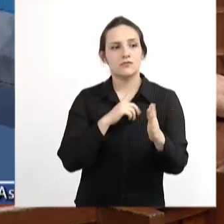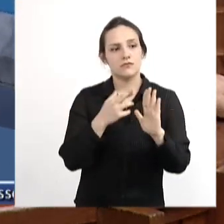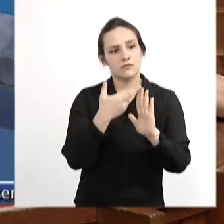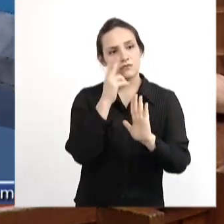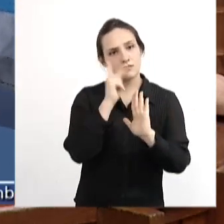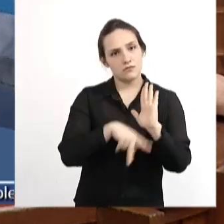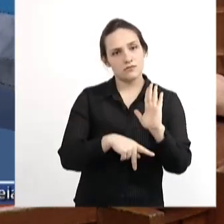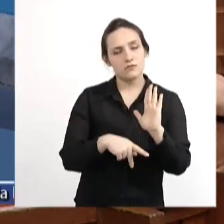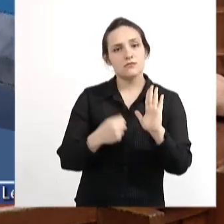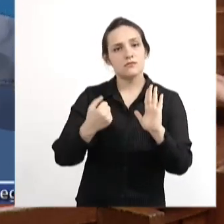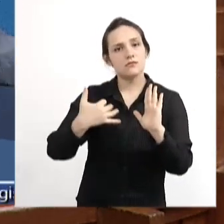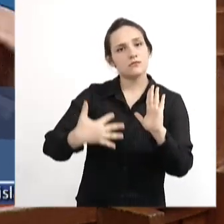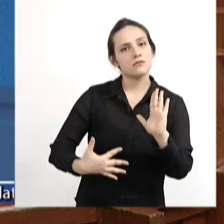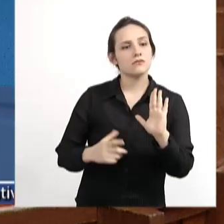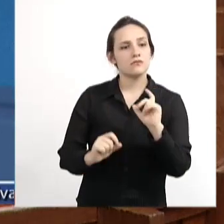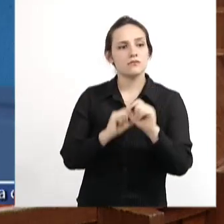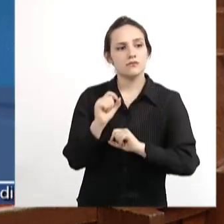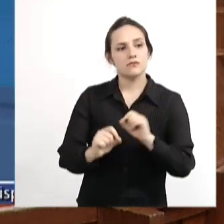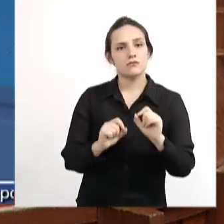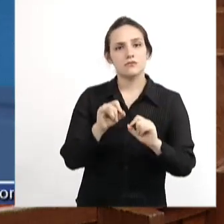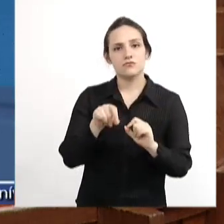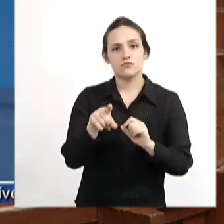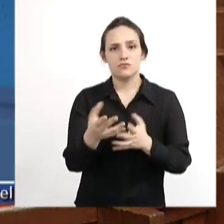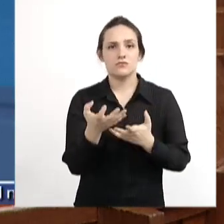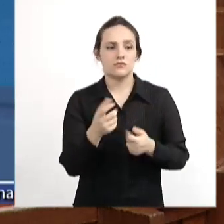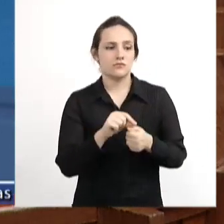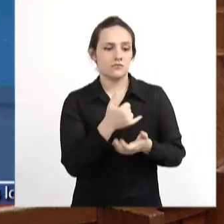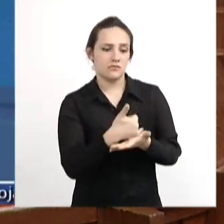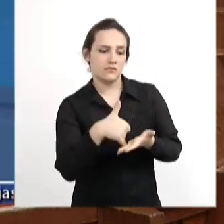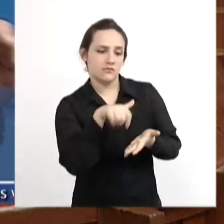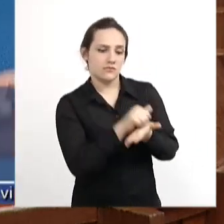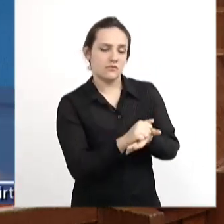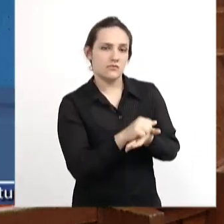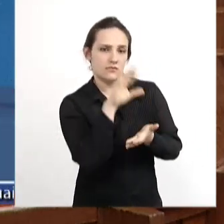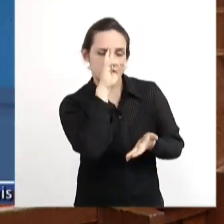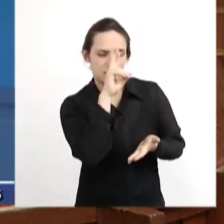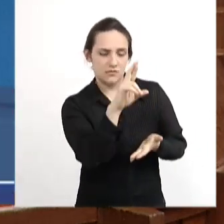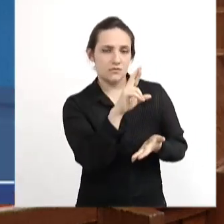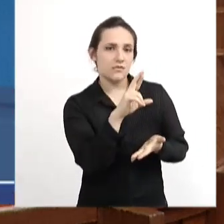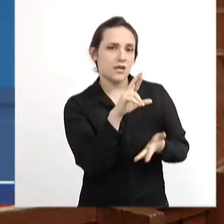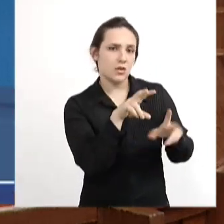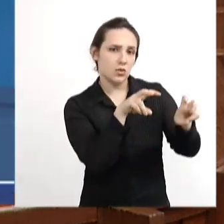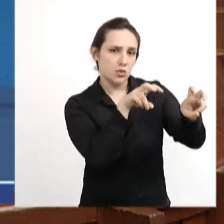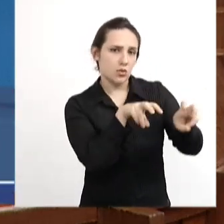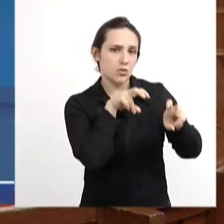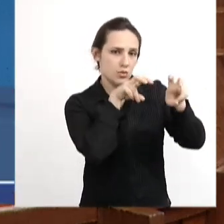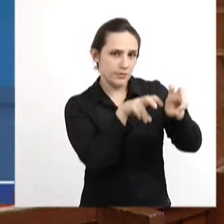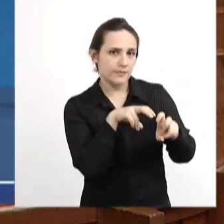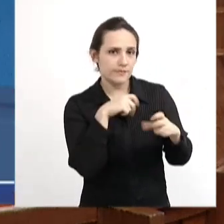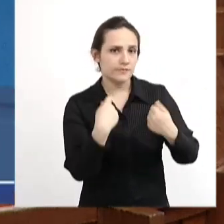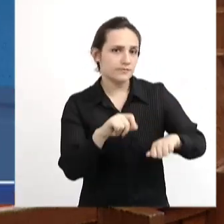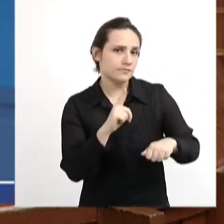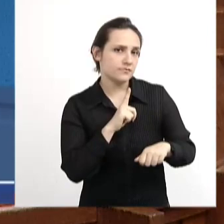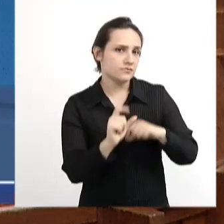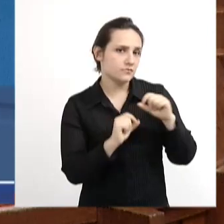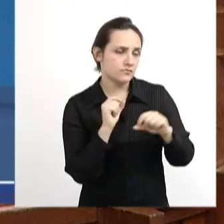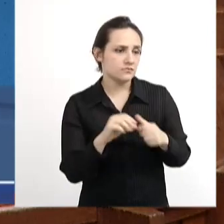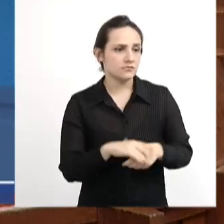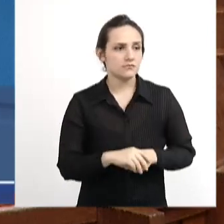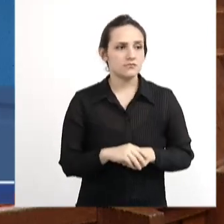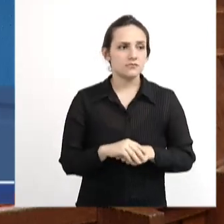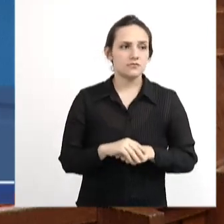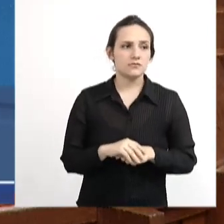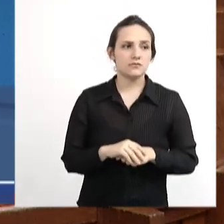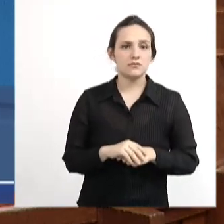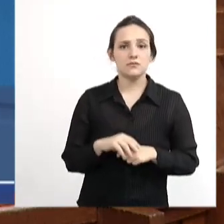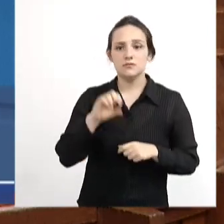renovar a inscrição dos produtores, tem que ter o aval